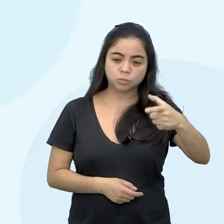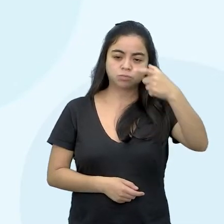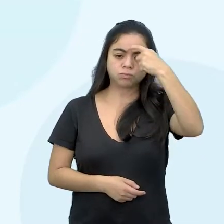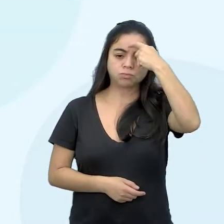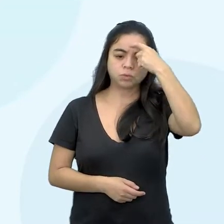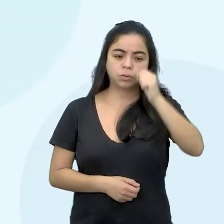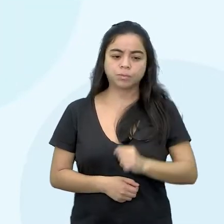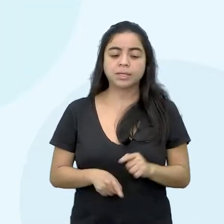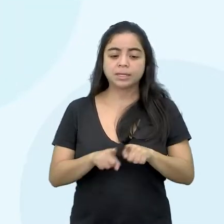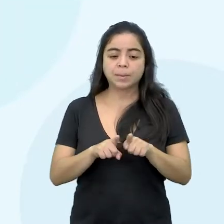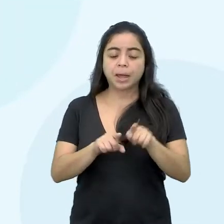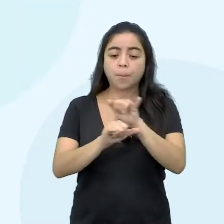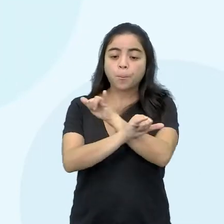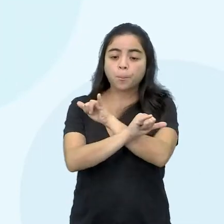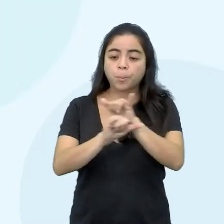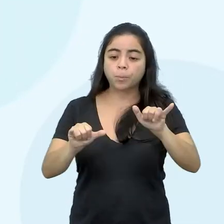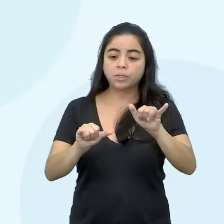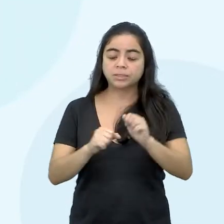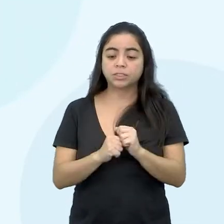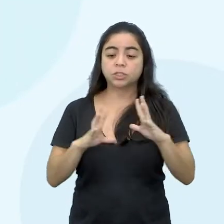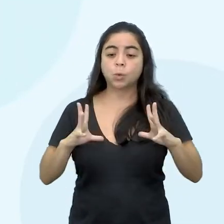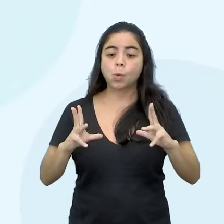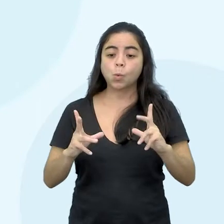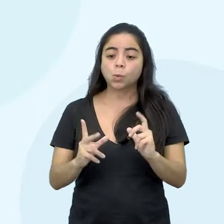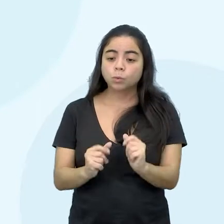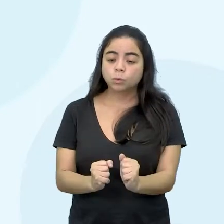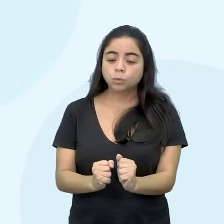seja, tudo que for, então, ação pública deverá ser